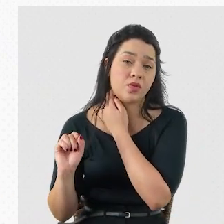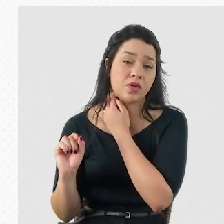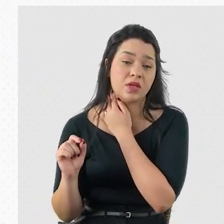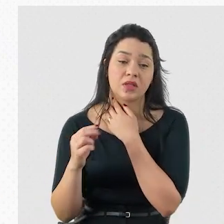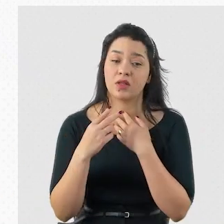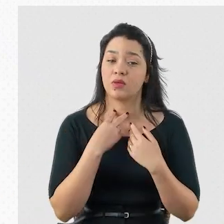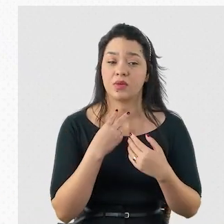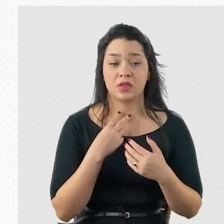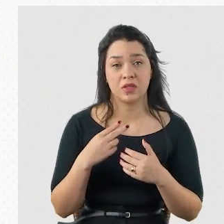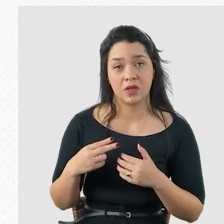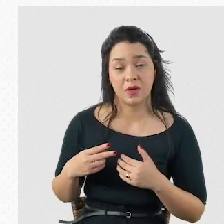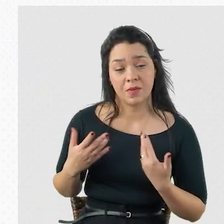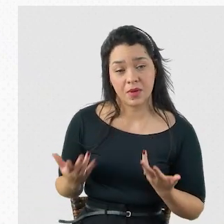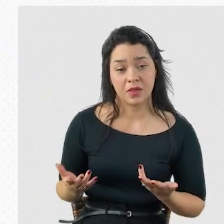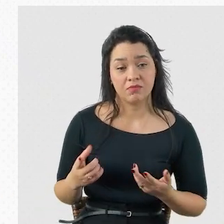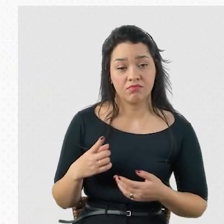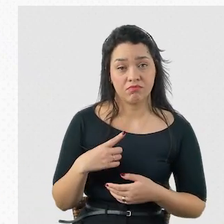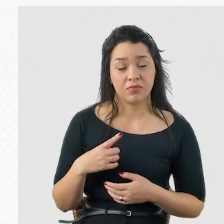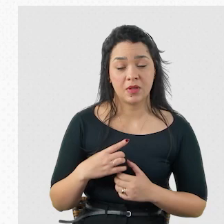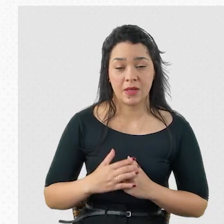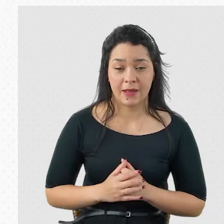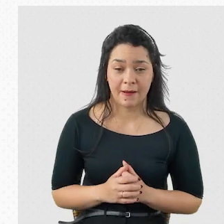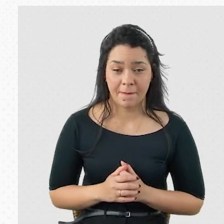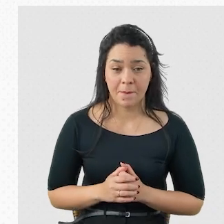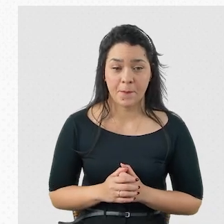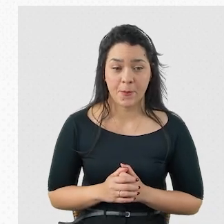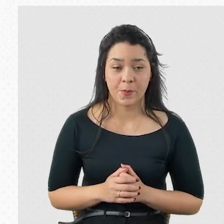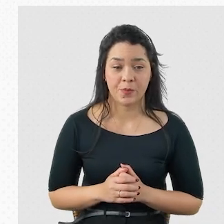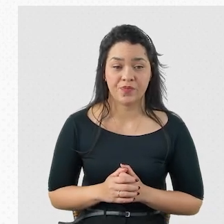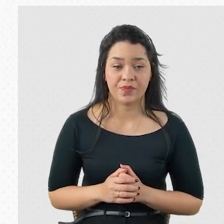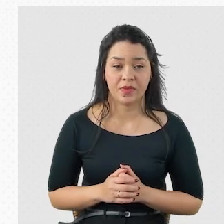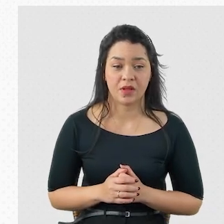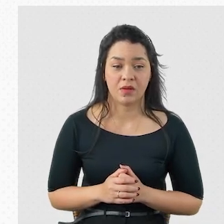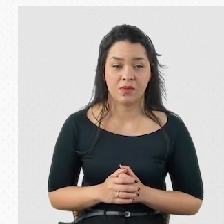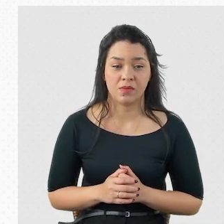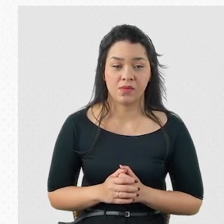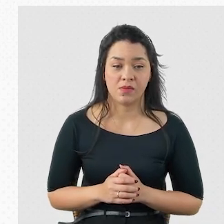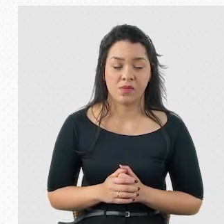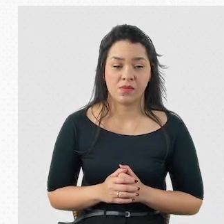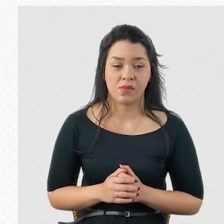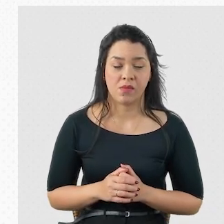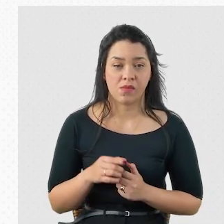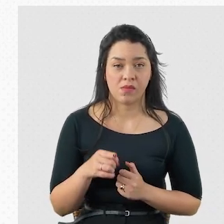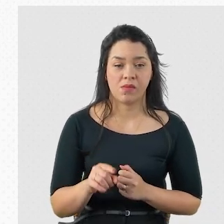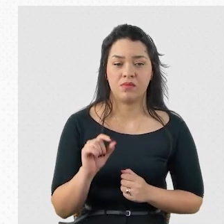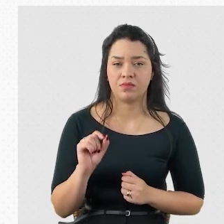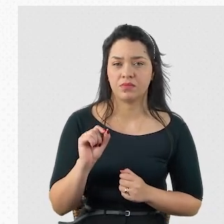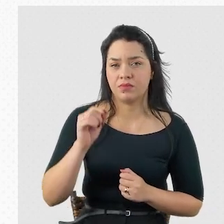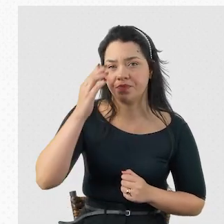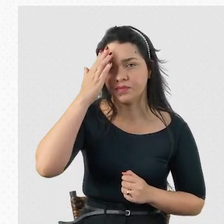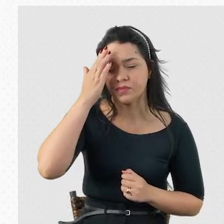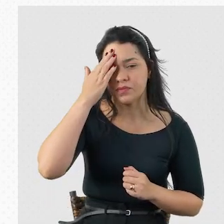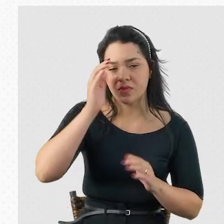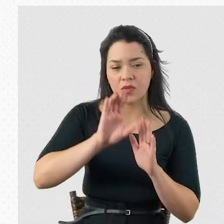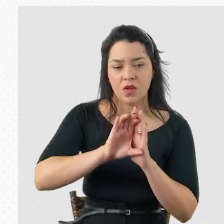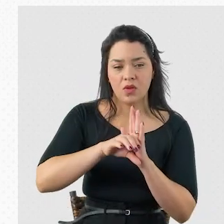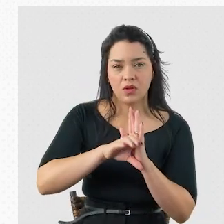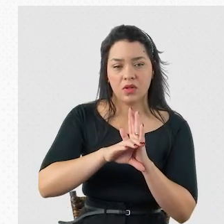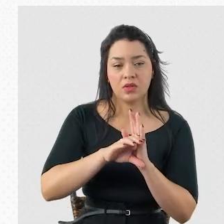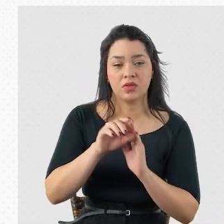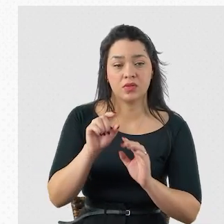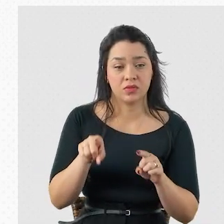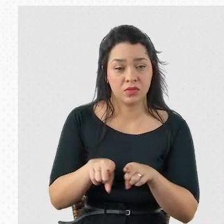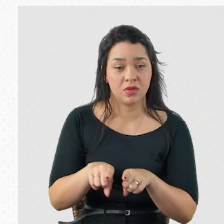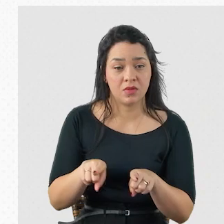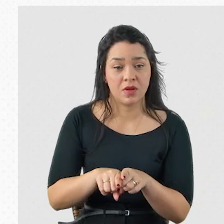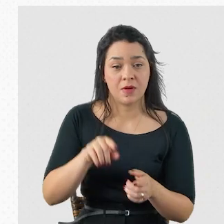ser um continente, mas é chamado de continente, né? Joguei a bomba e deixei, porque quando você entende o conceito de continente, inclusive